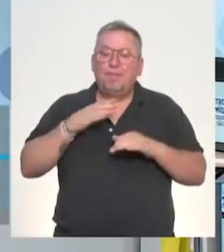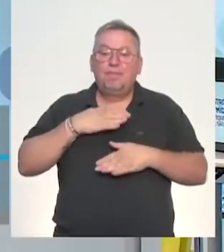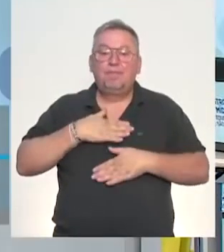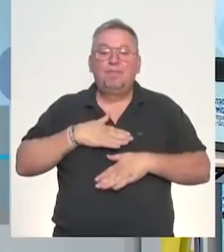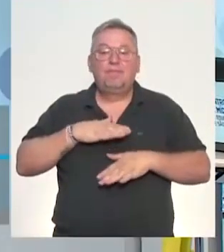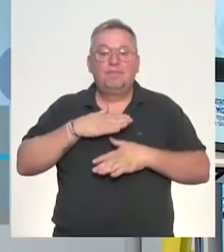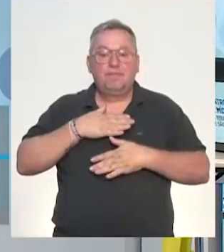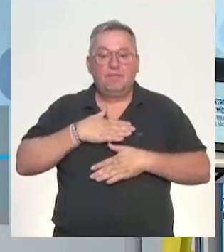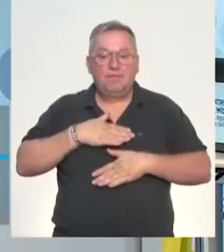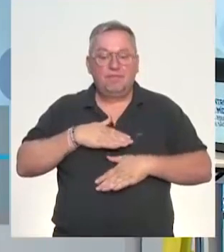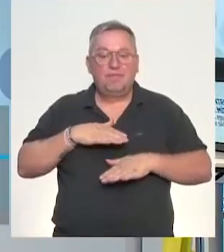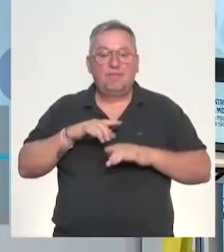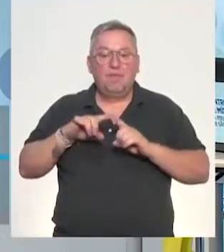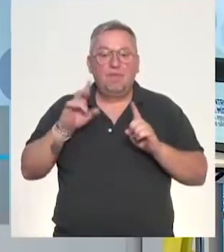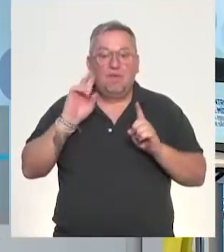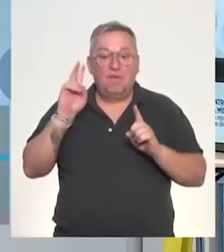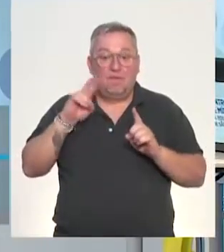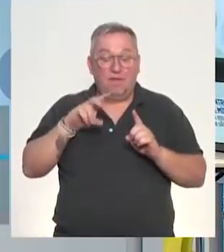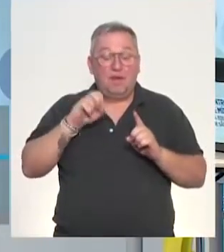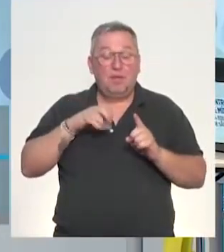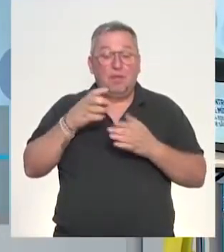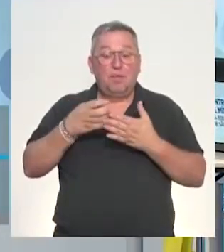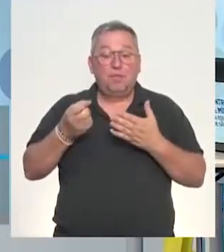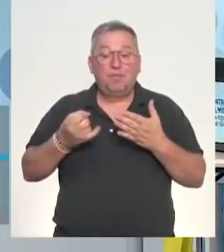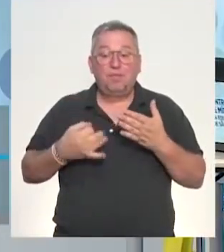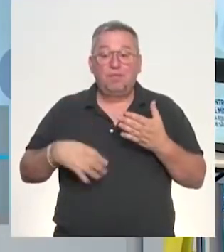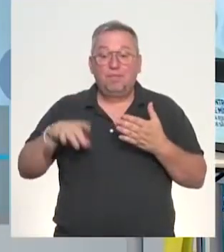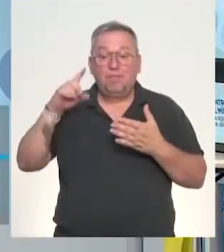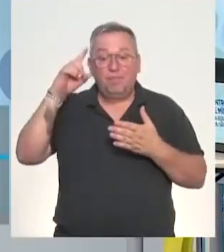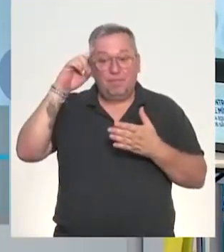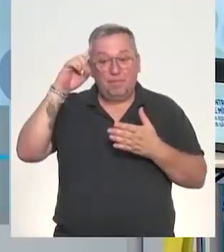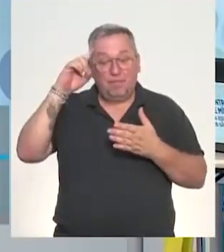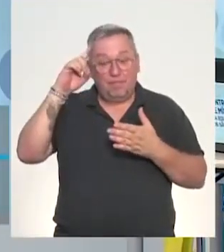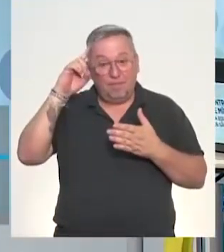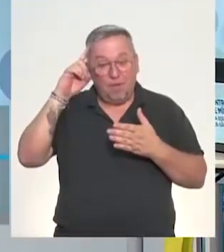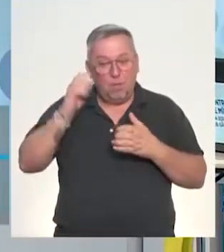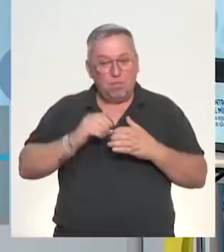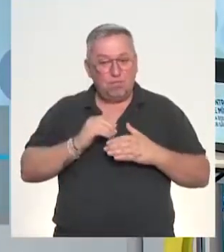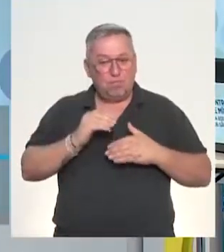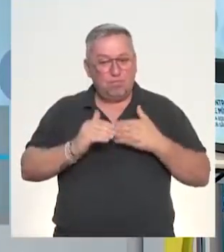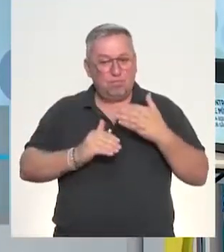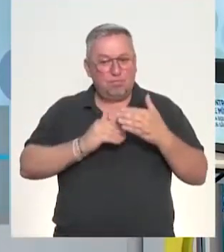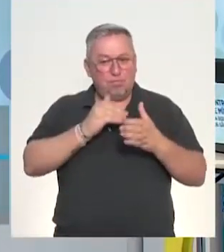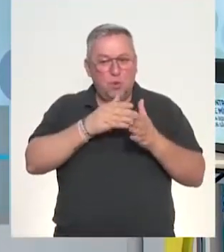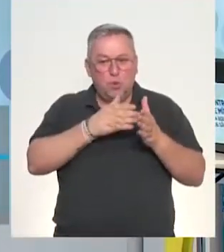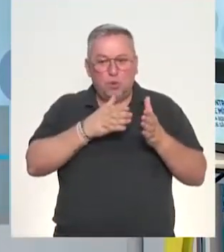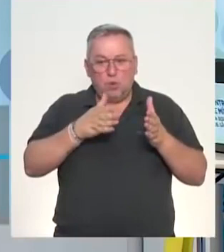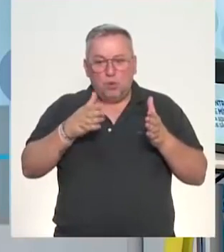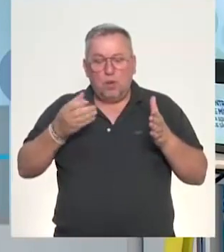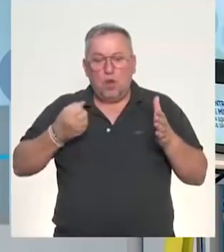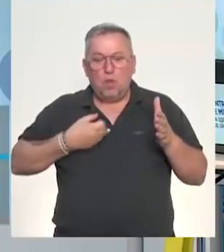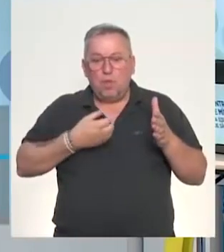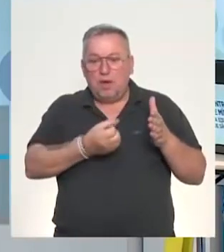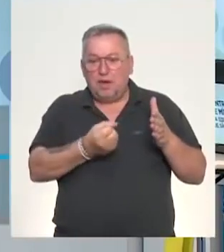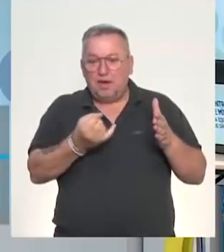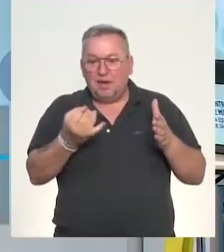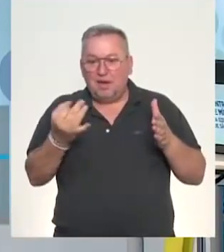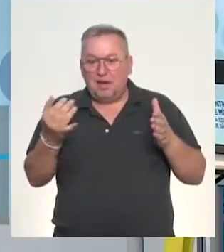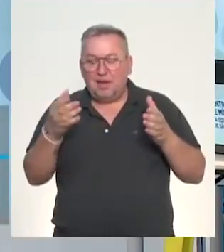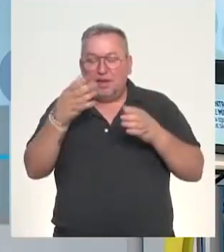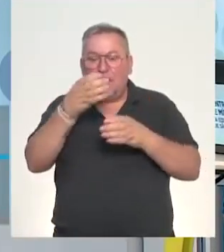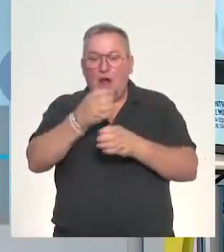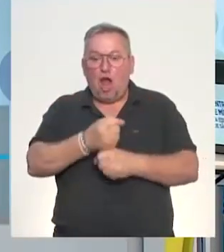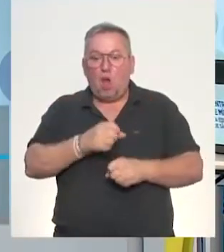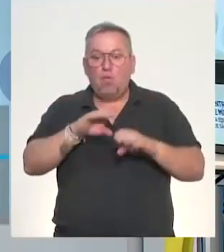bastante com tranquilidade aí para descrever essa ideia da construção de sequências numéricas, e algébricas também,